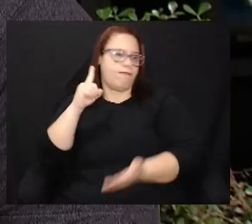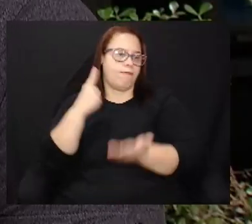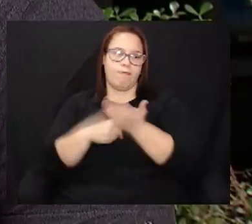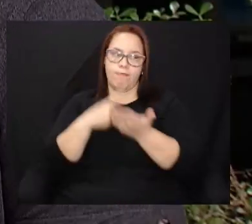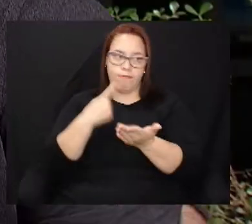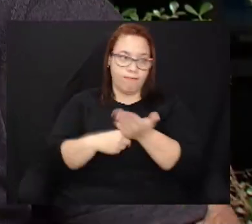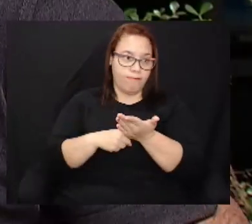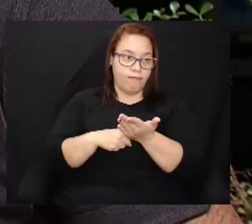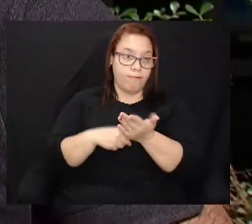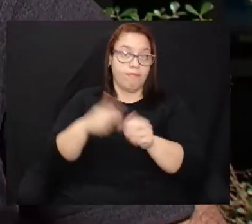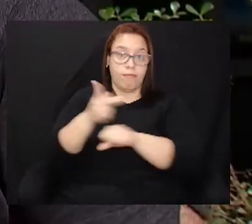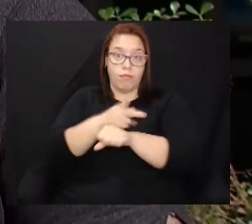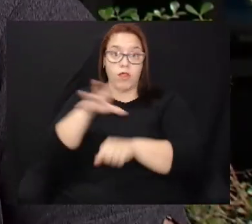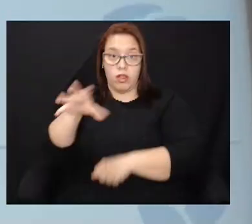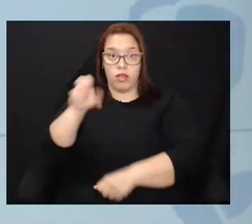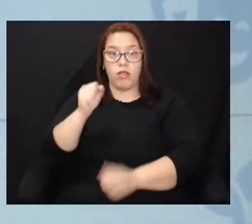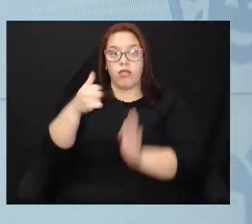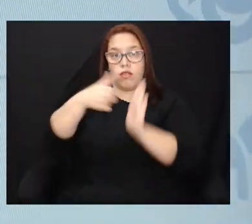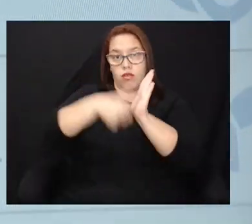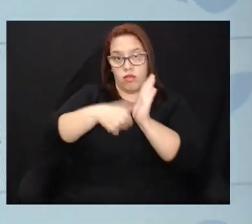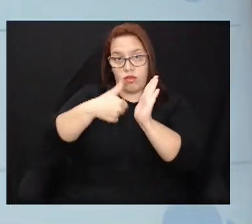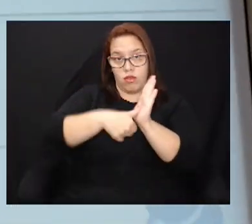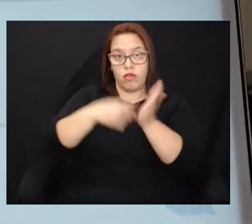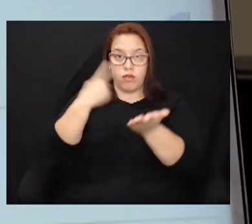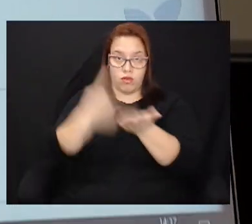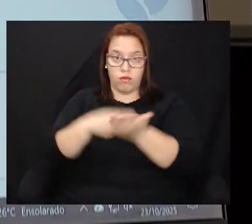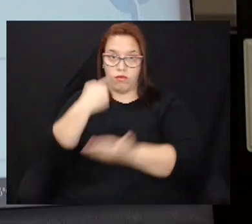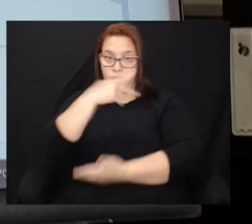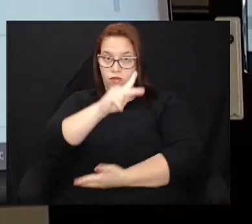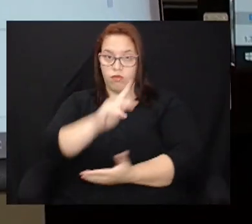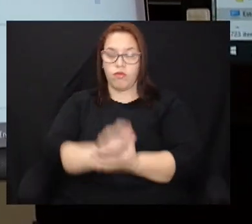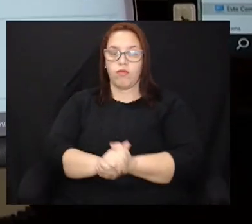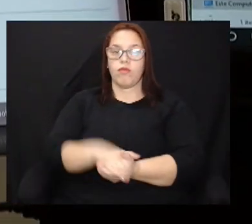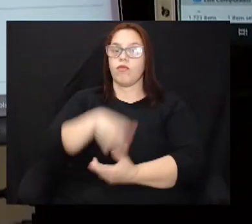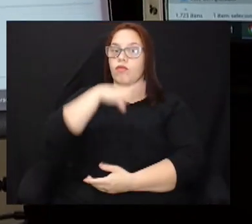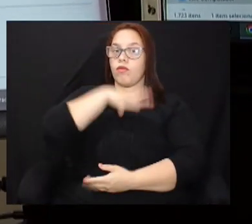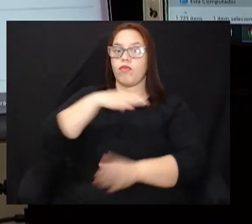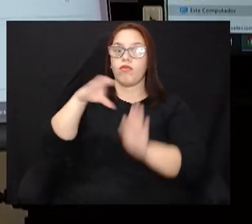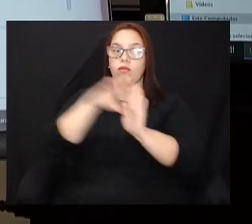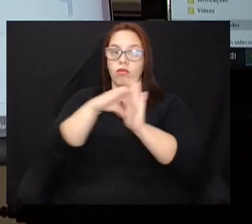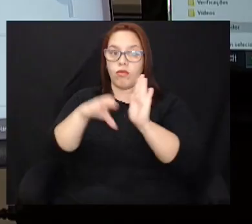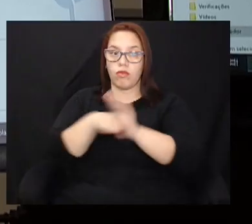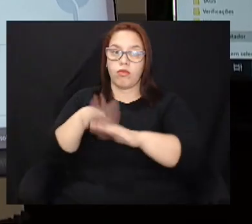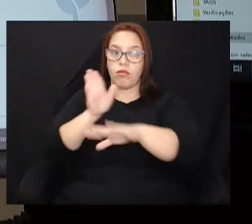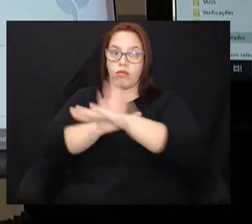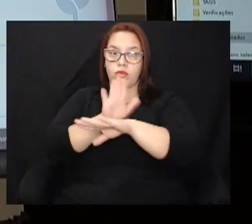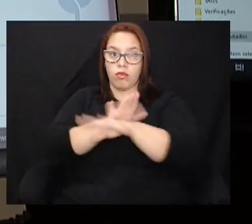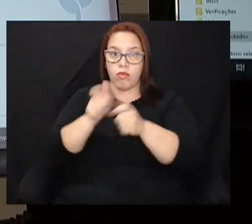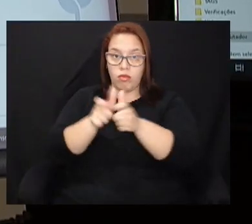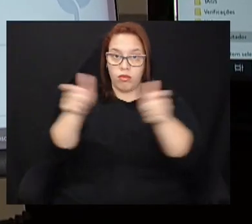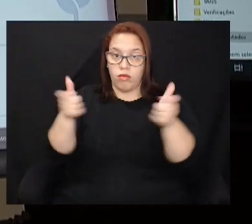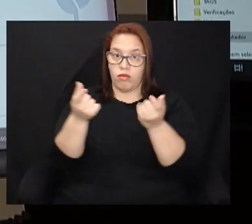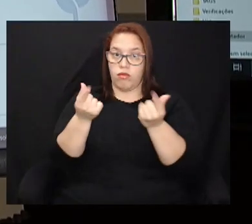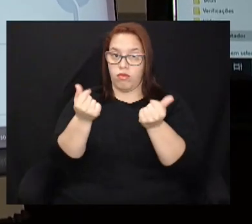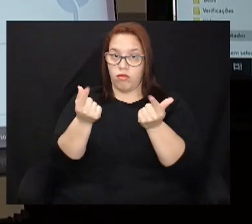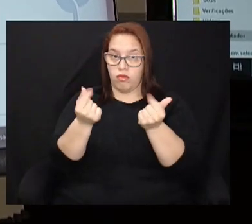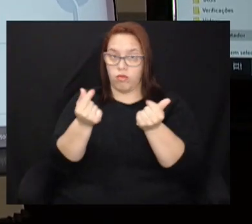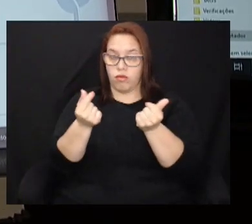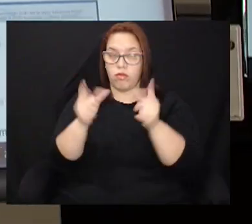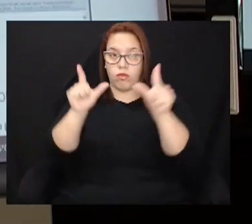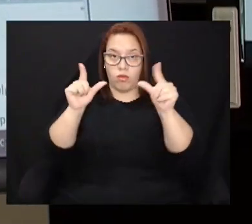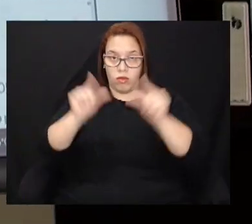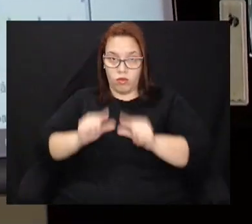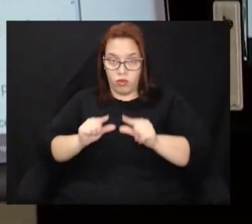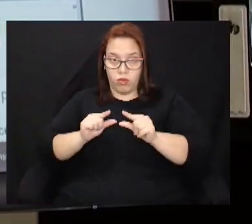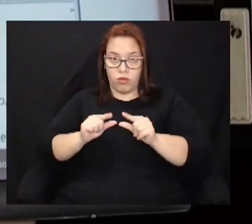pegar a documentação e vai fazer uma agenda para ela. Para o município, o programa ajuda a aumentar a arrecadação, reduzir a